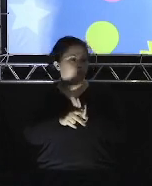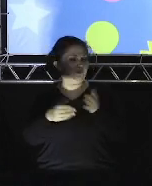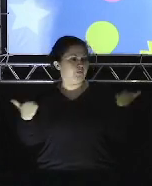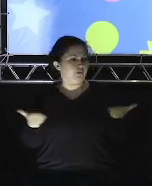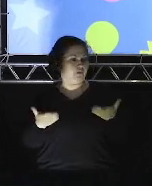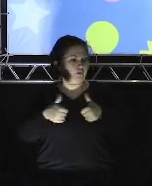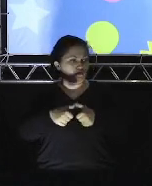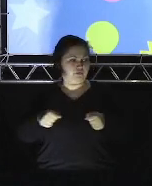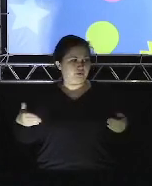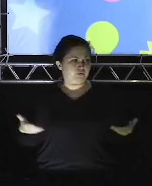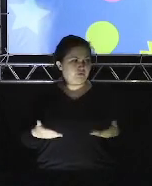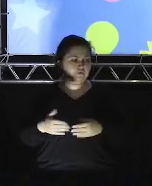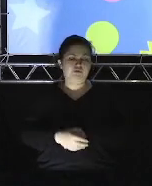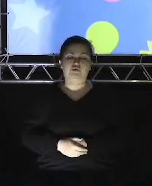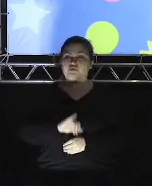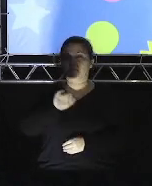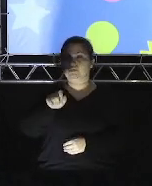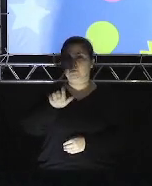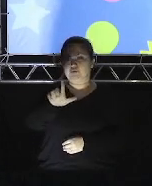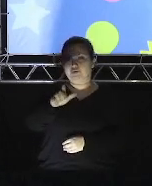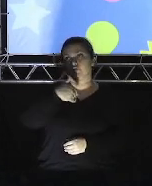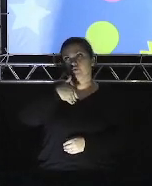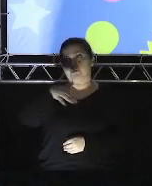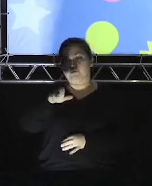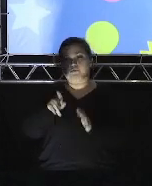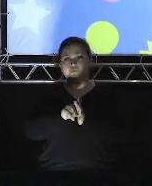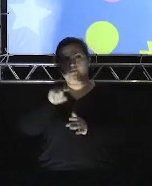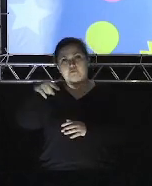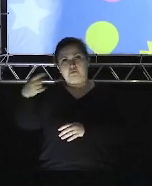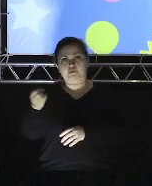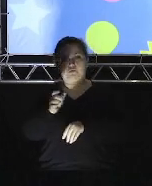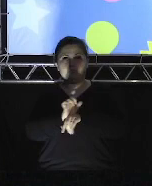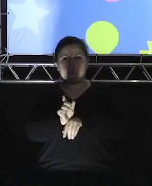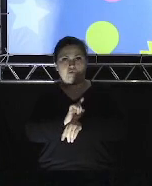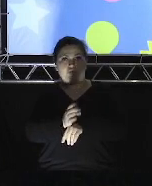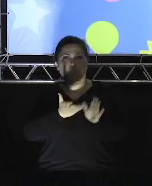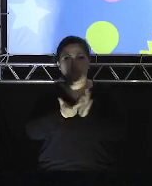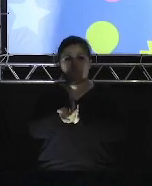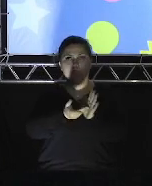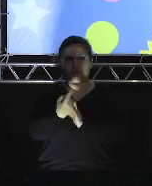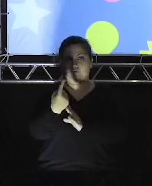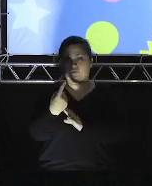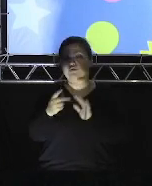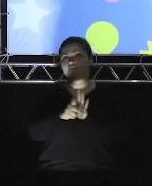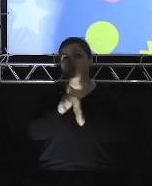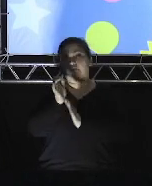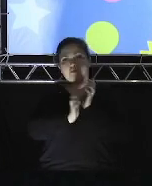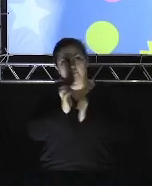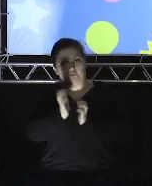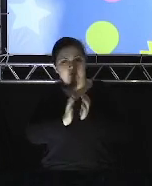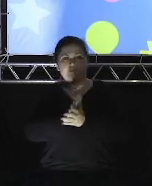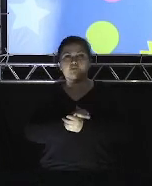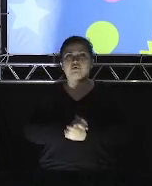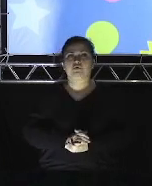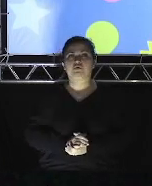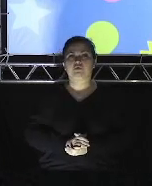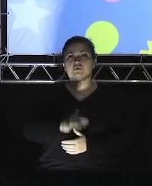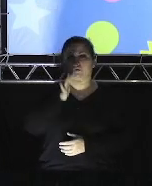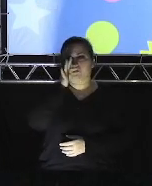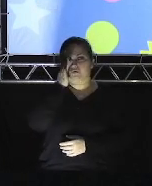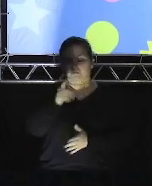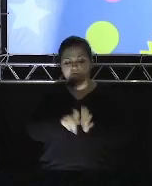agora. Em julho, eu fui para lá como gerente de agilidade de uma business unit, que é Shein e gestão